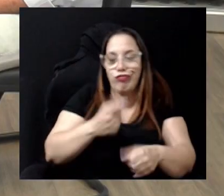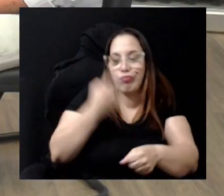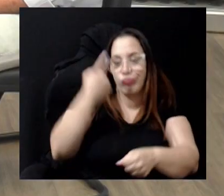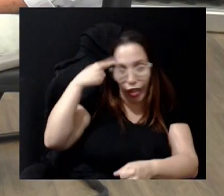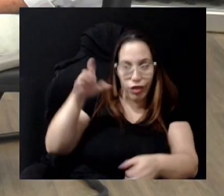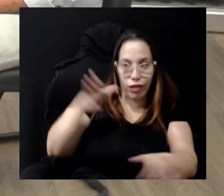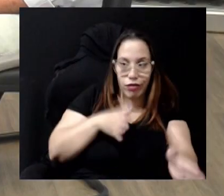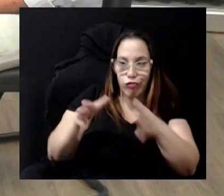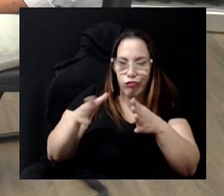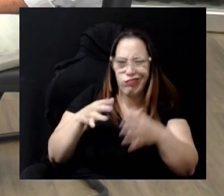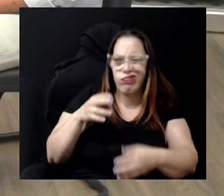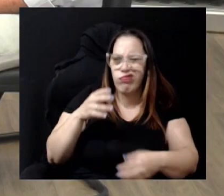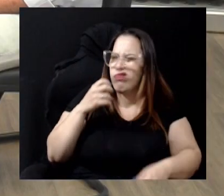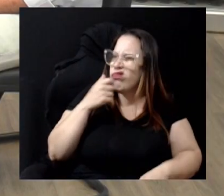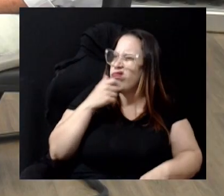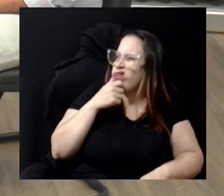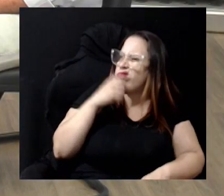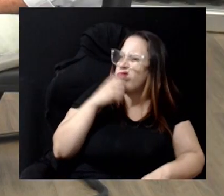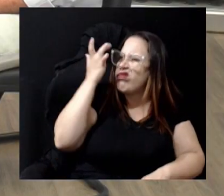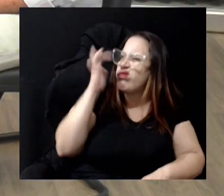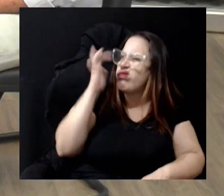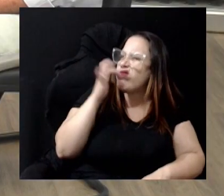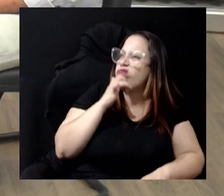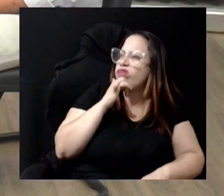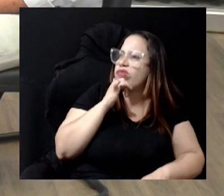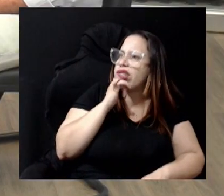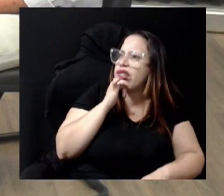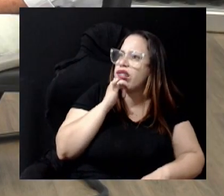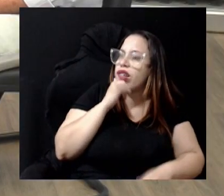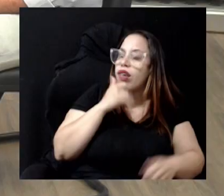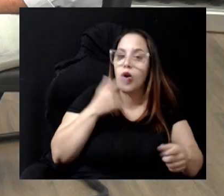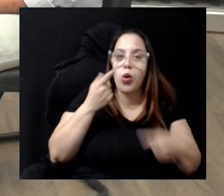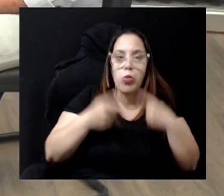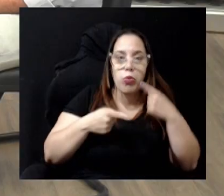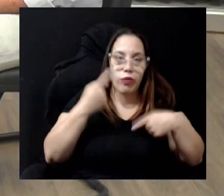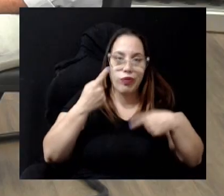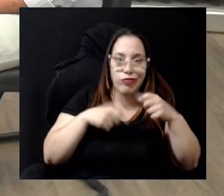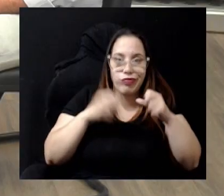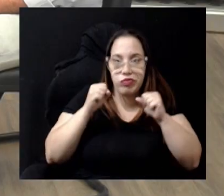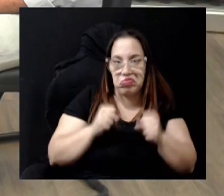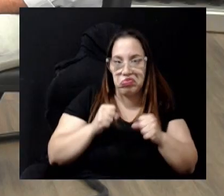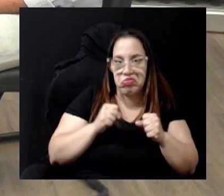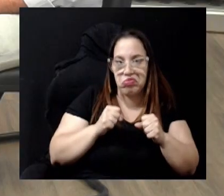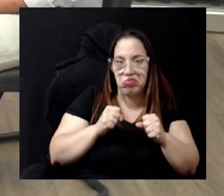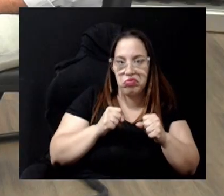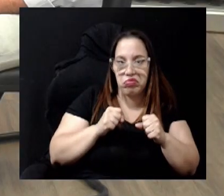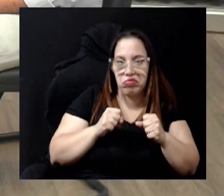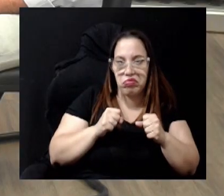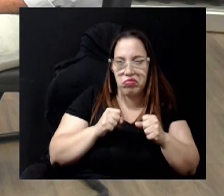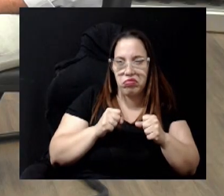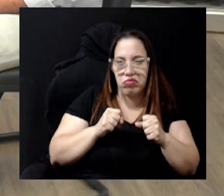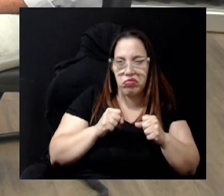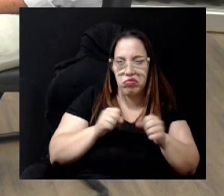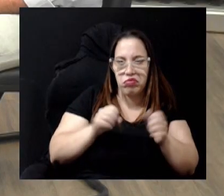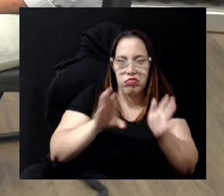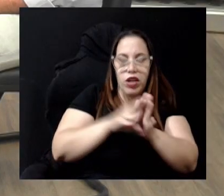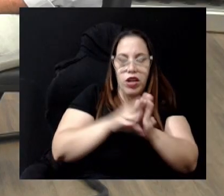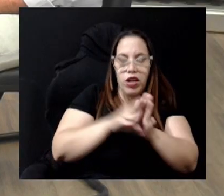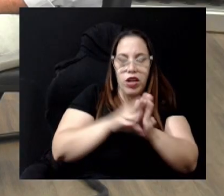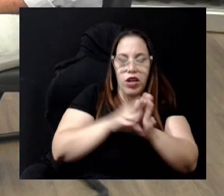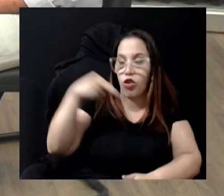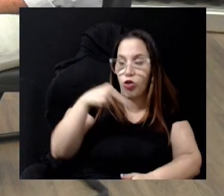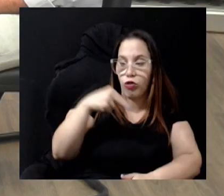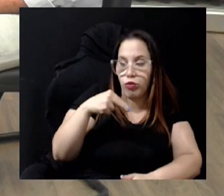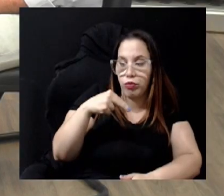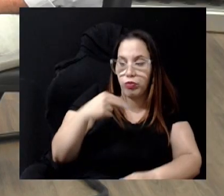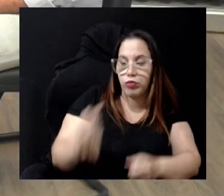engano, pelas especulações, pode ser que até novembro nós já